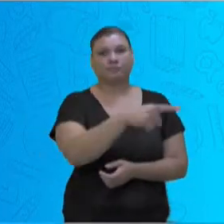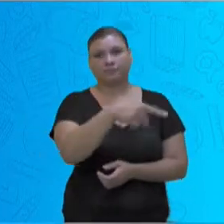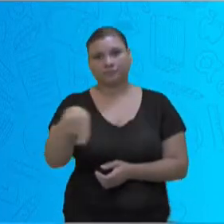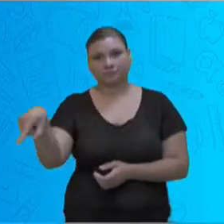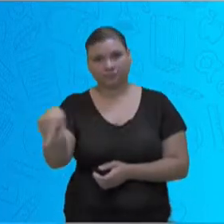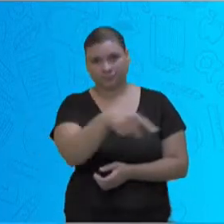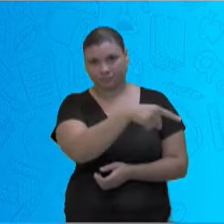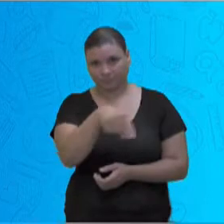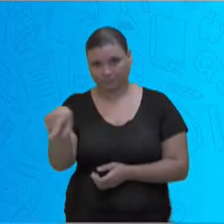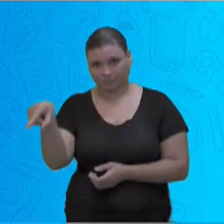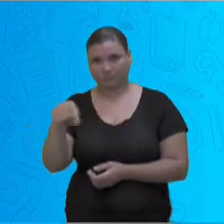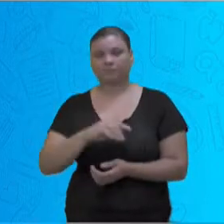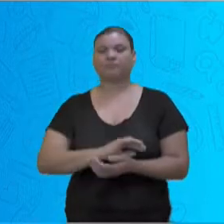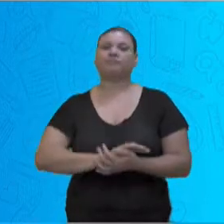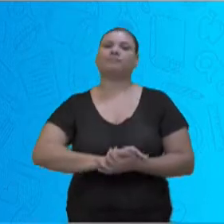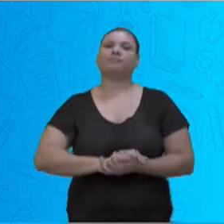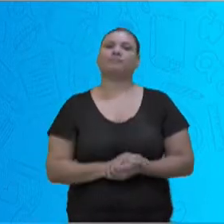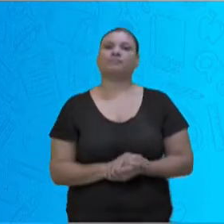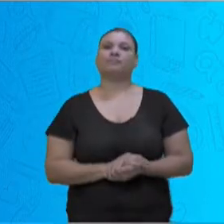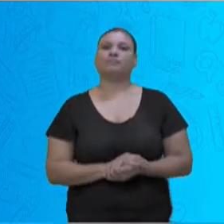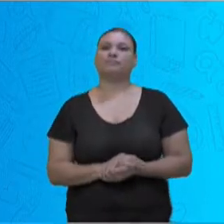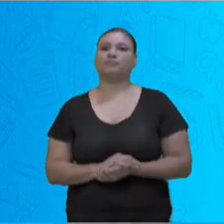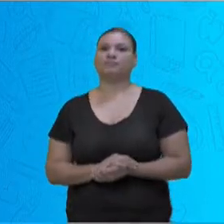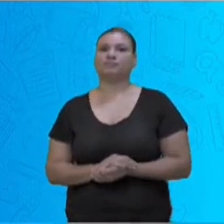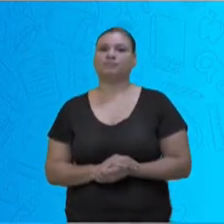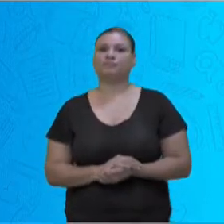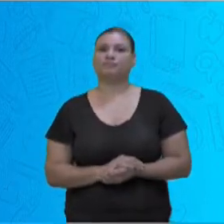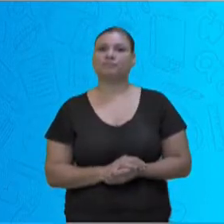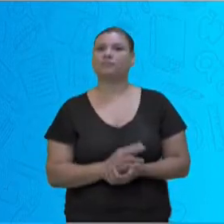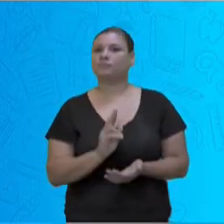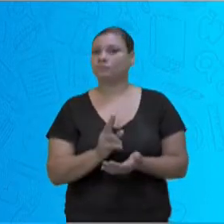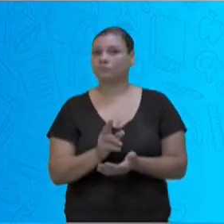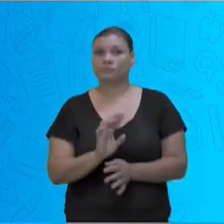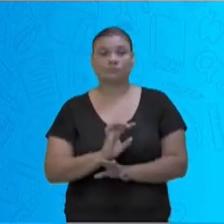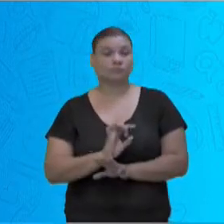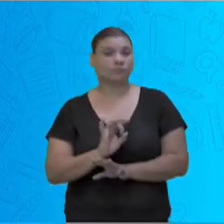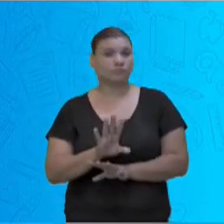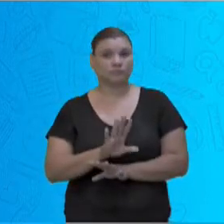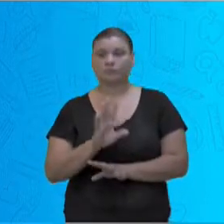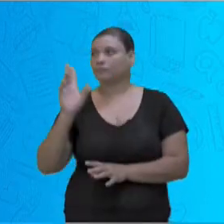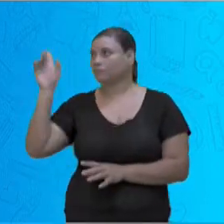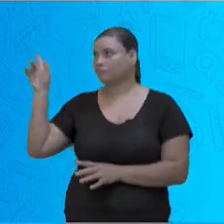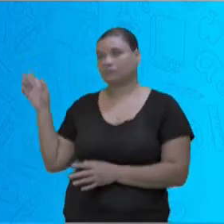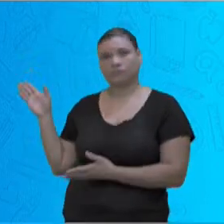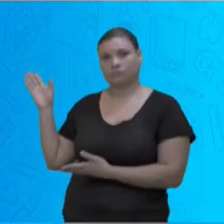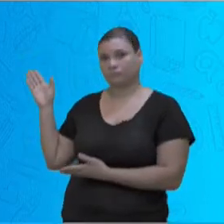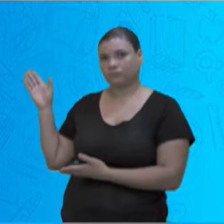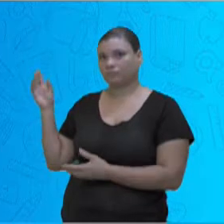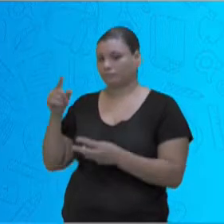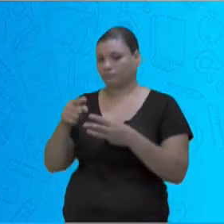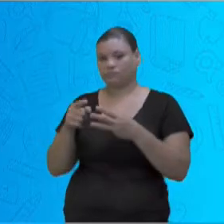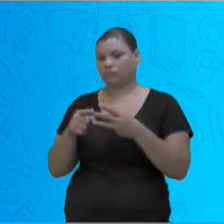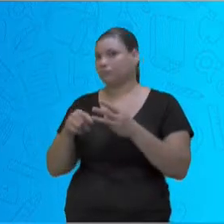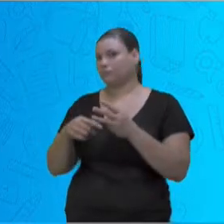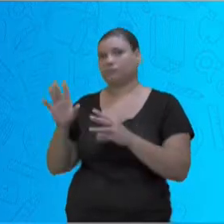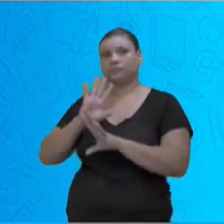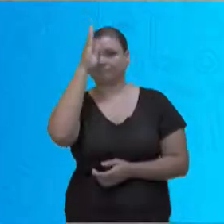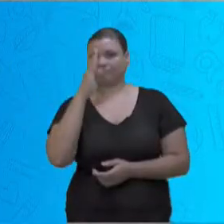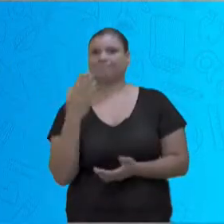são eles. Então o are vai ser usado com you, we and